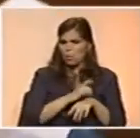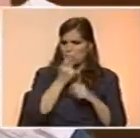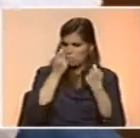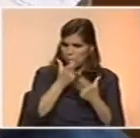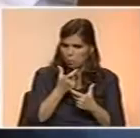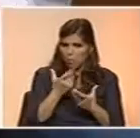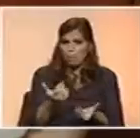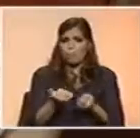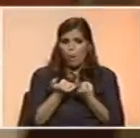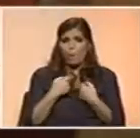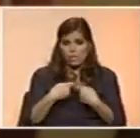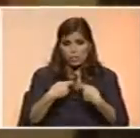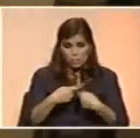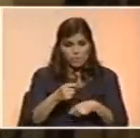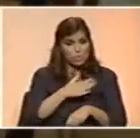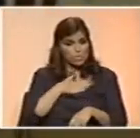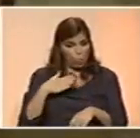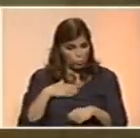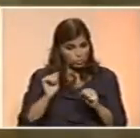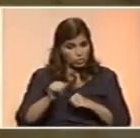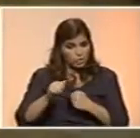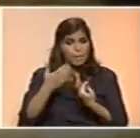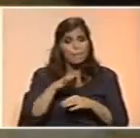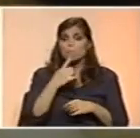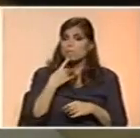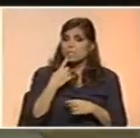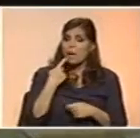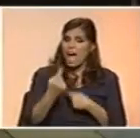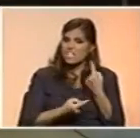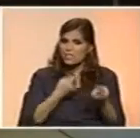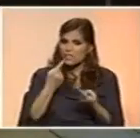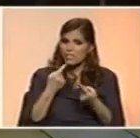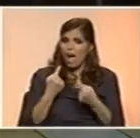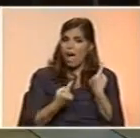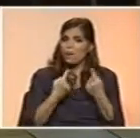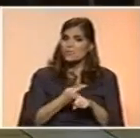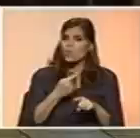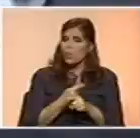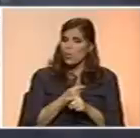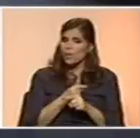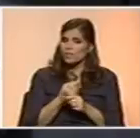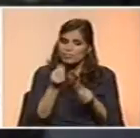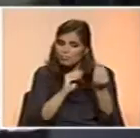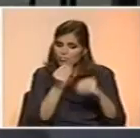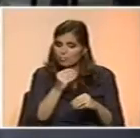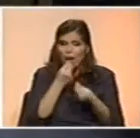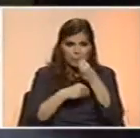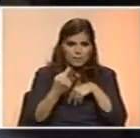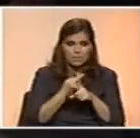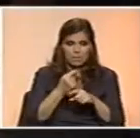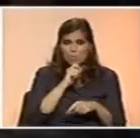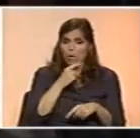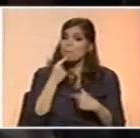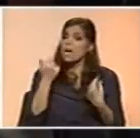consegue poupar nas despesas com a saúde, mas reconhece que, por vezes, alguns produtos usados neste tipo de alimentação podem ser